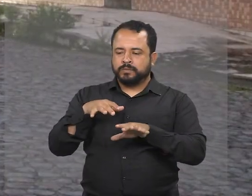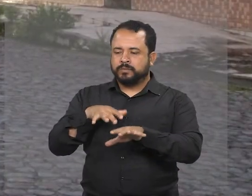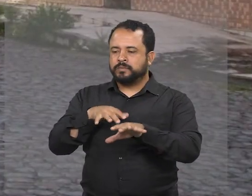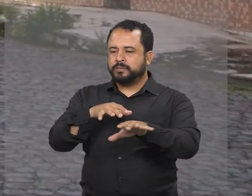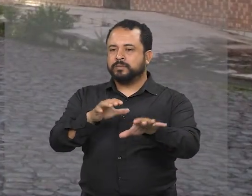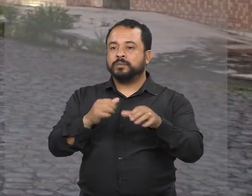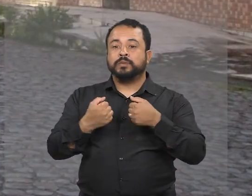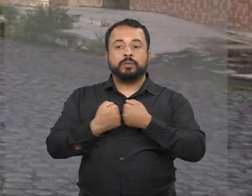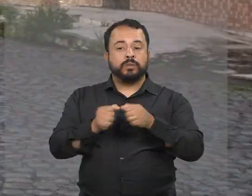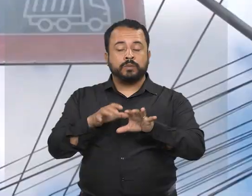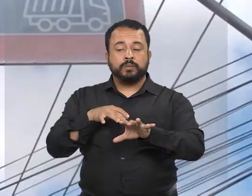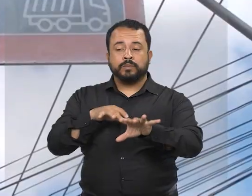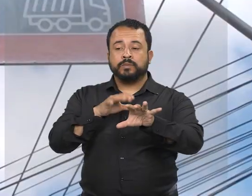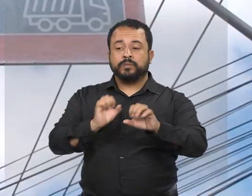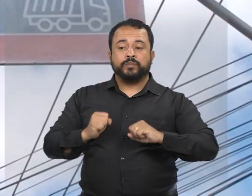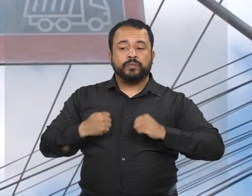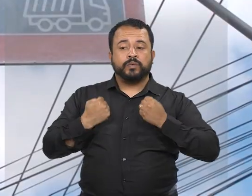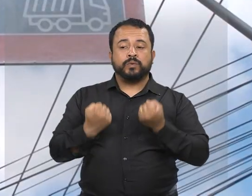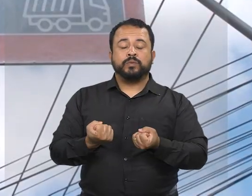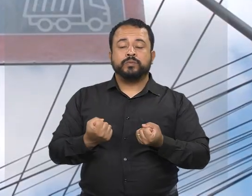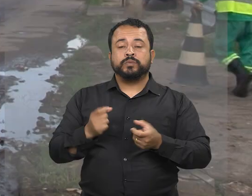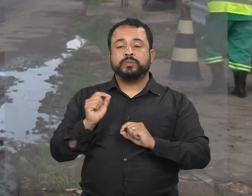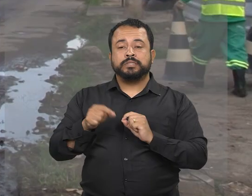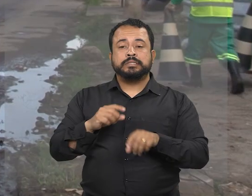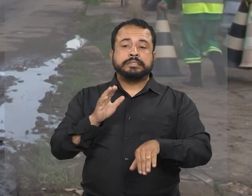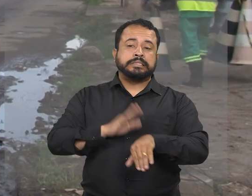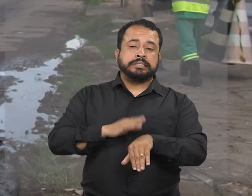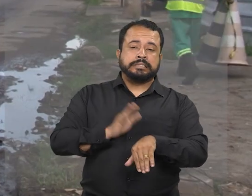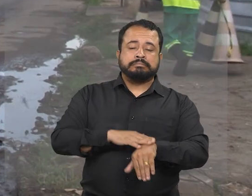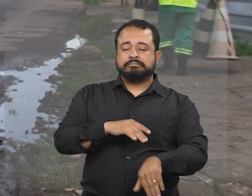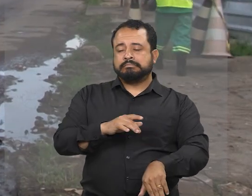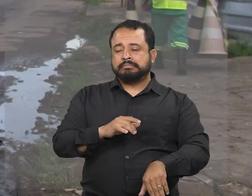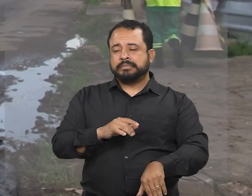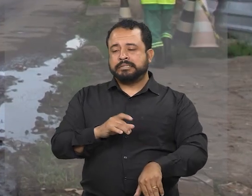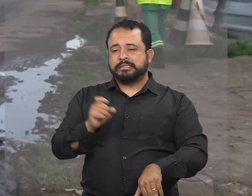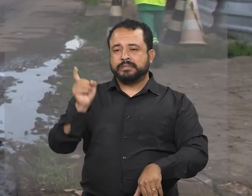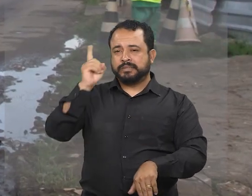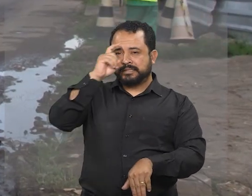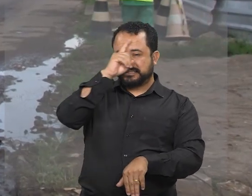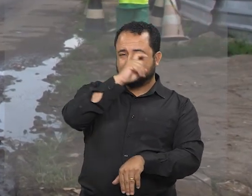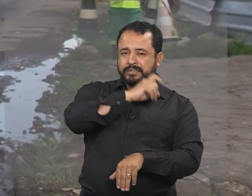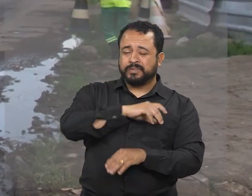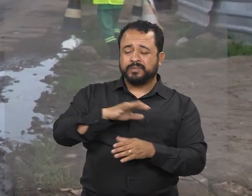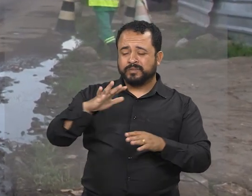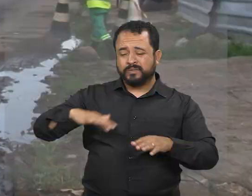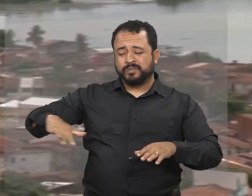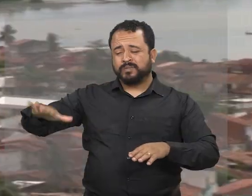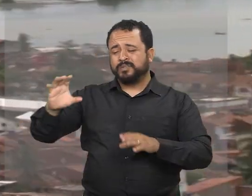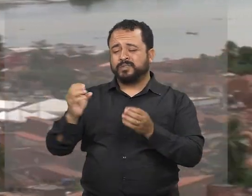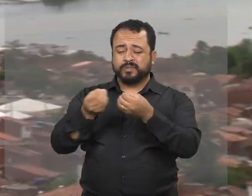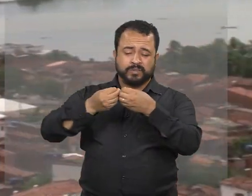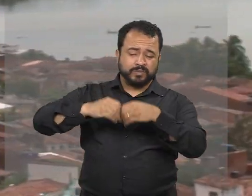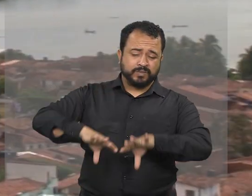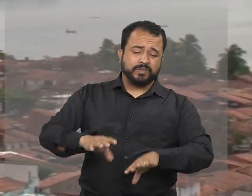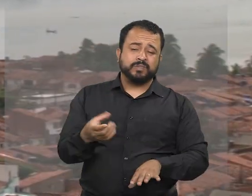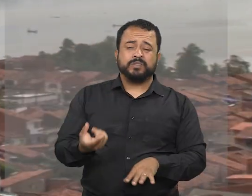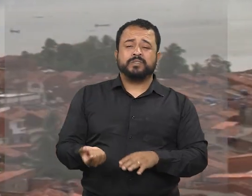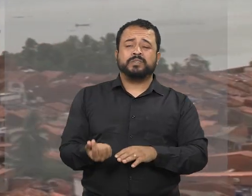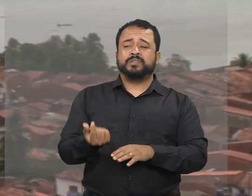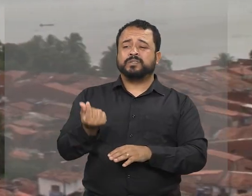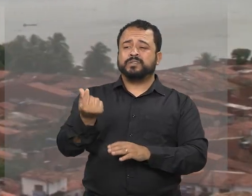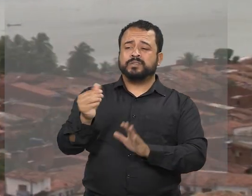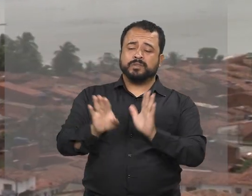exigindo mais esforço, tempo e risco. A mobilidade urbana se transformou em mais um desafio, enquanto os